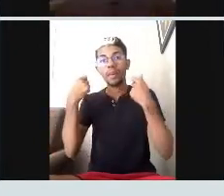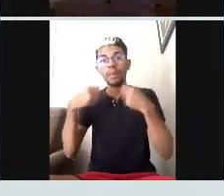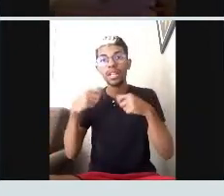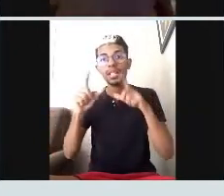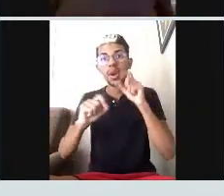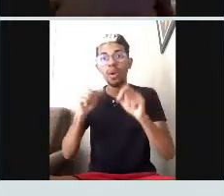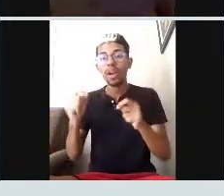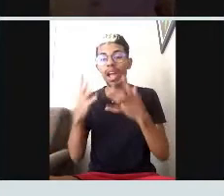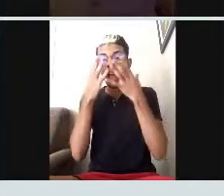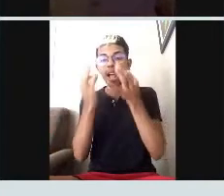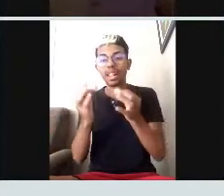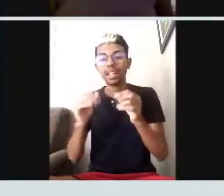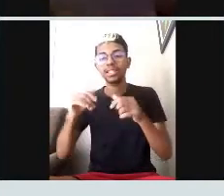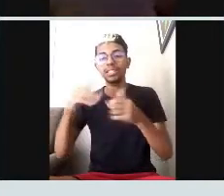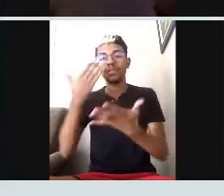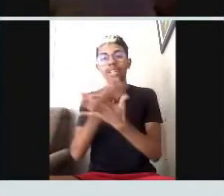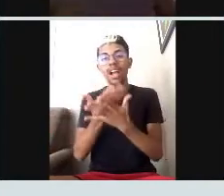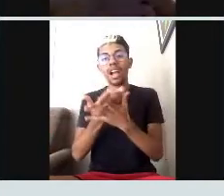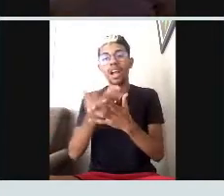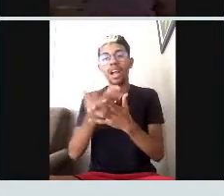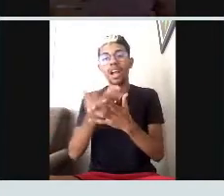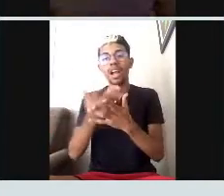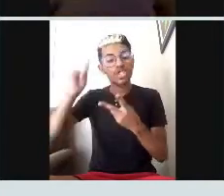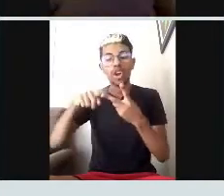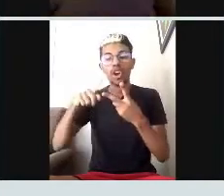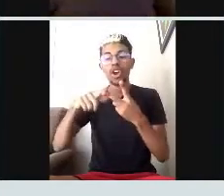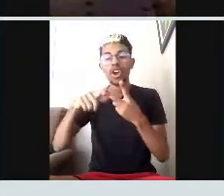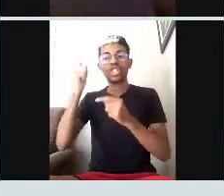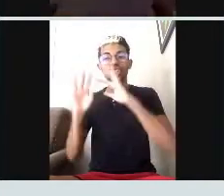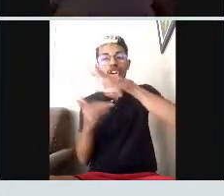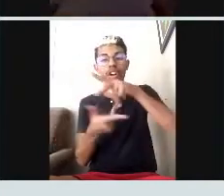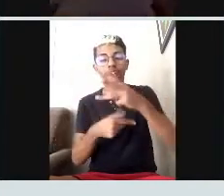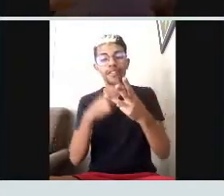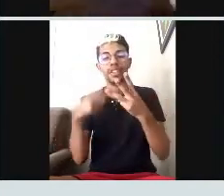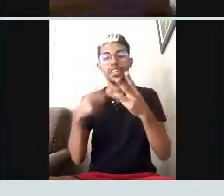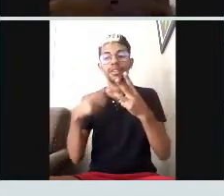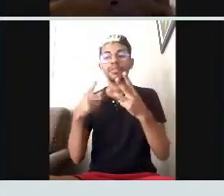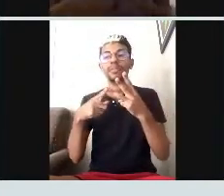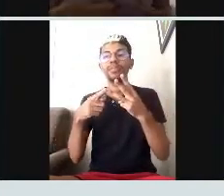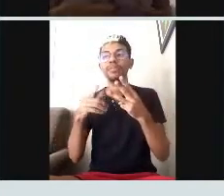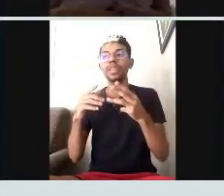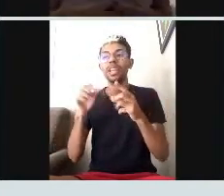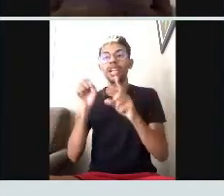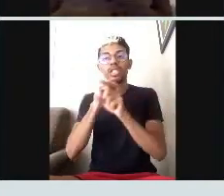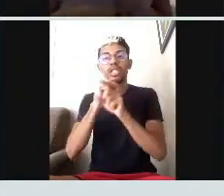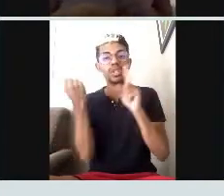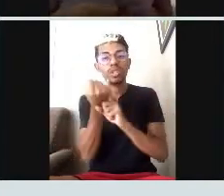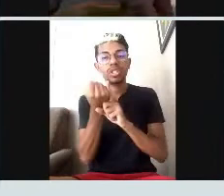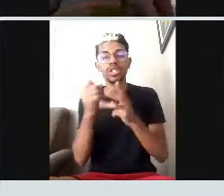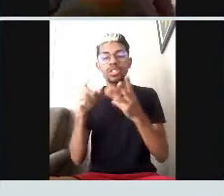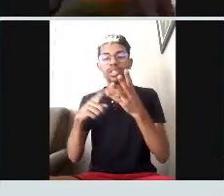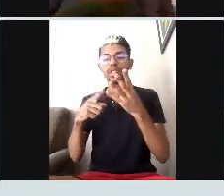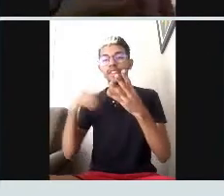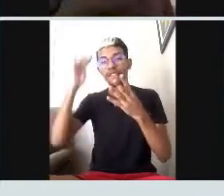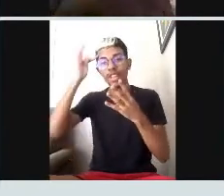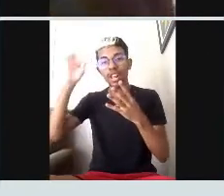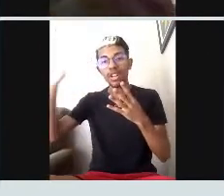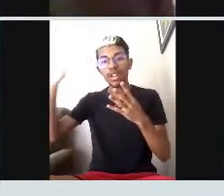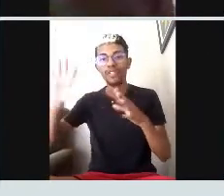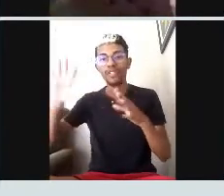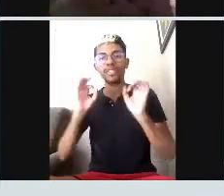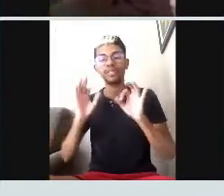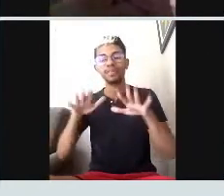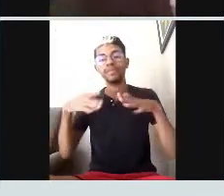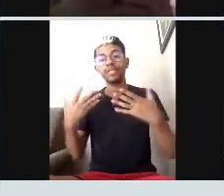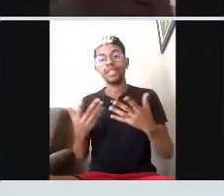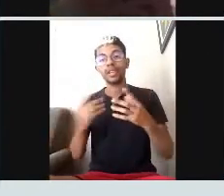vocês engrandecerem essas informações, esse conhecimento de mundo de vocês, porque